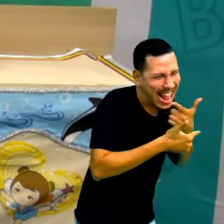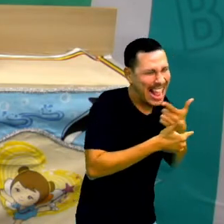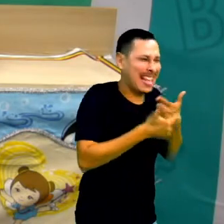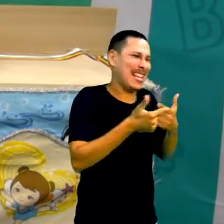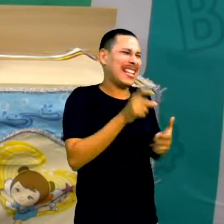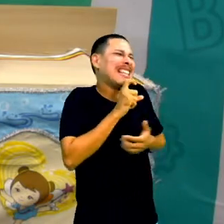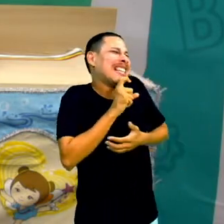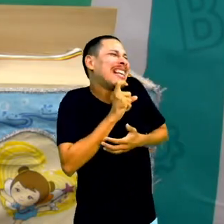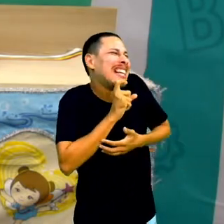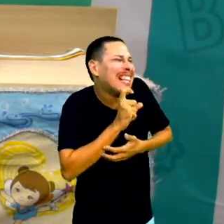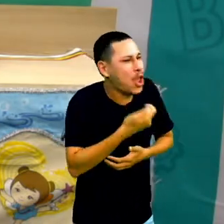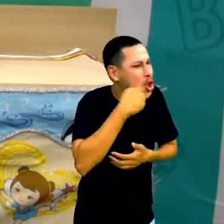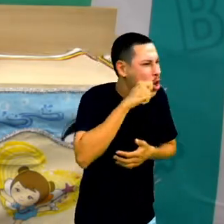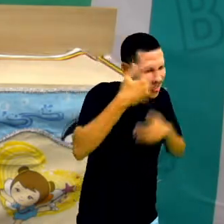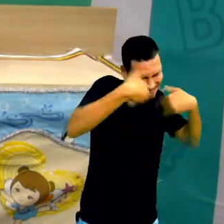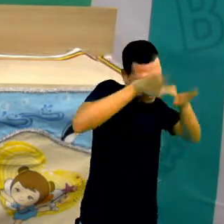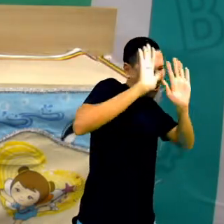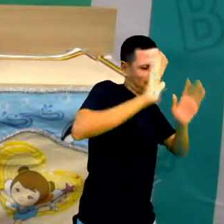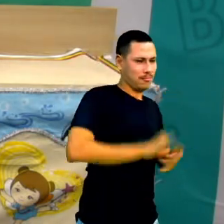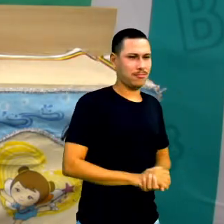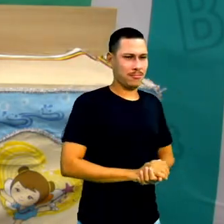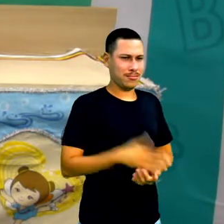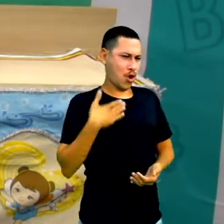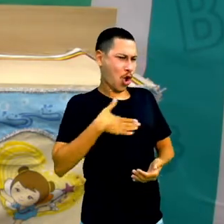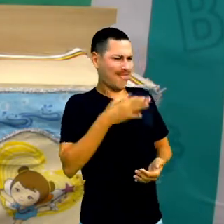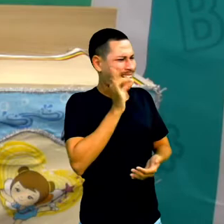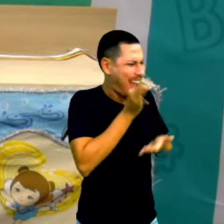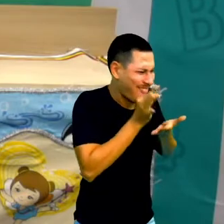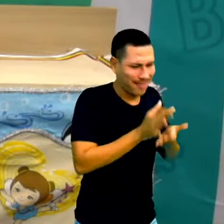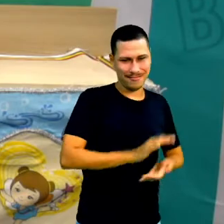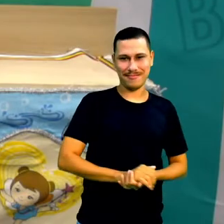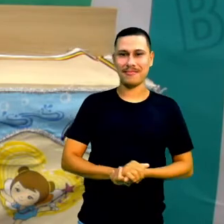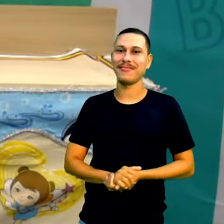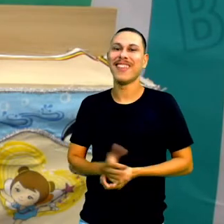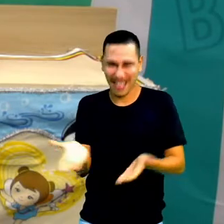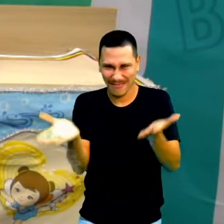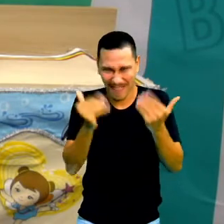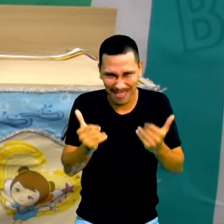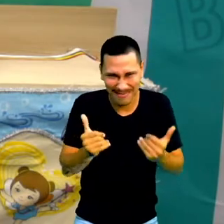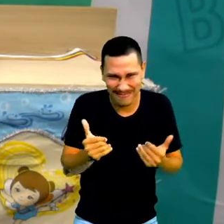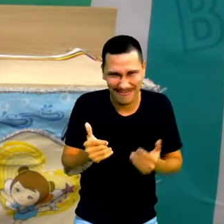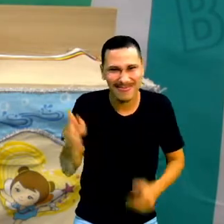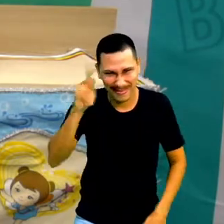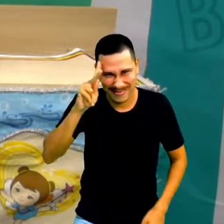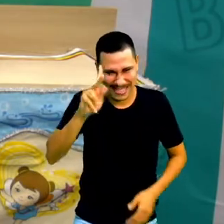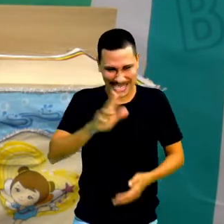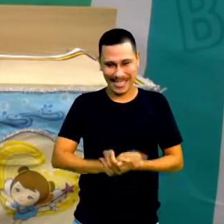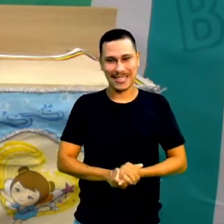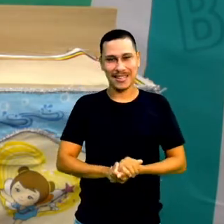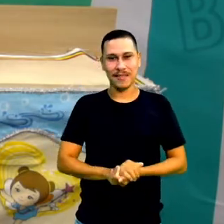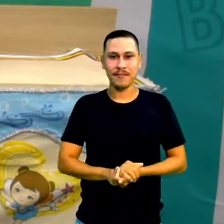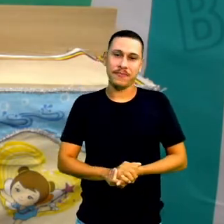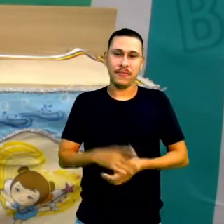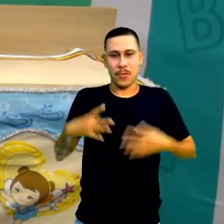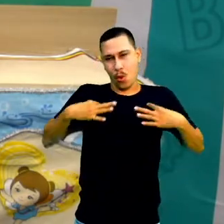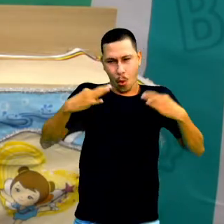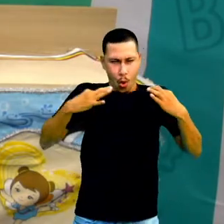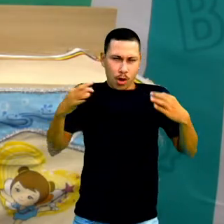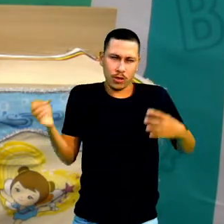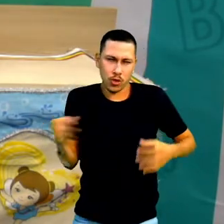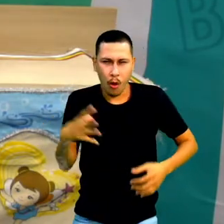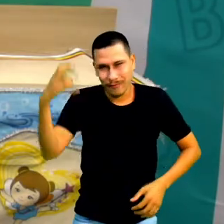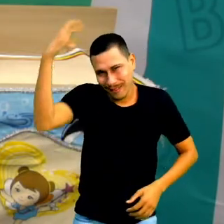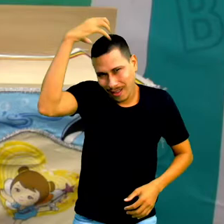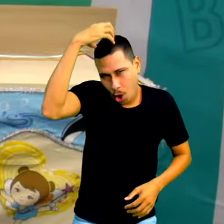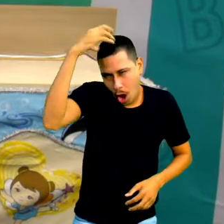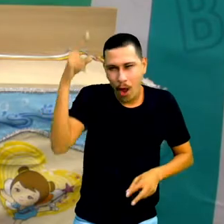um suquinho. Isso mesmo. Então, vamos pra nossa história, Leiturinha. Gente, A Roupa Nova do Rei